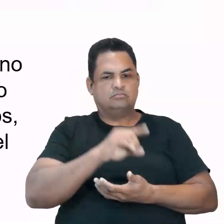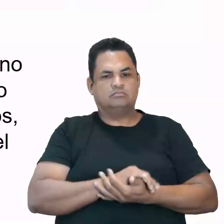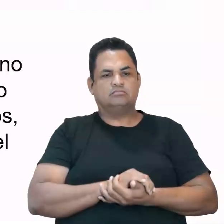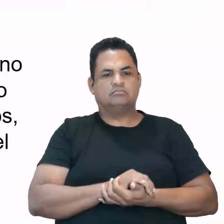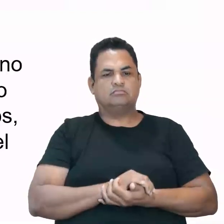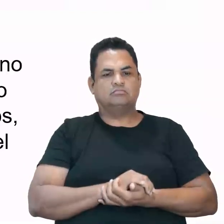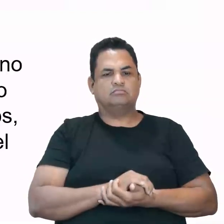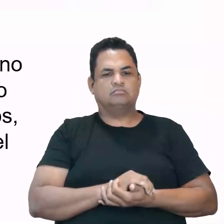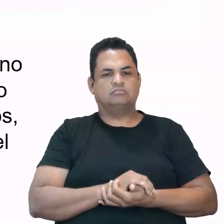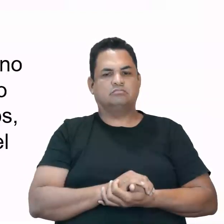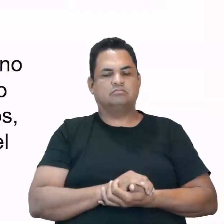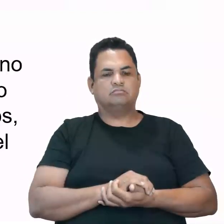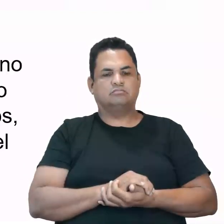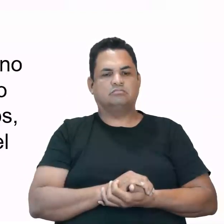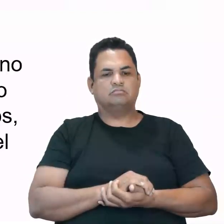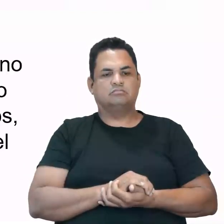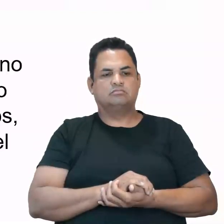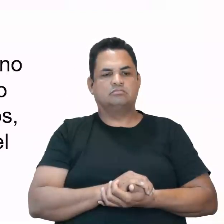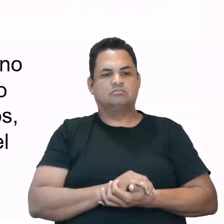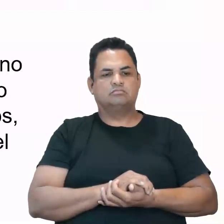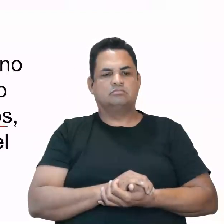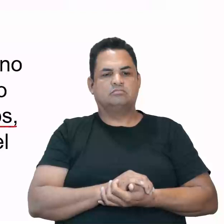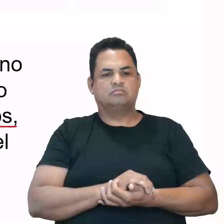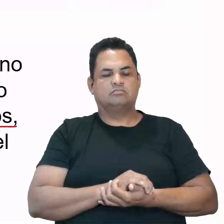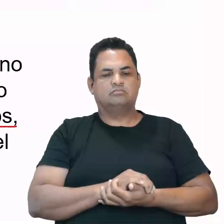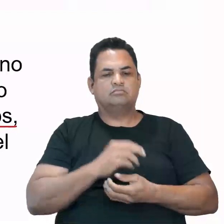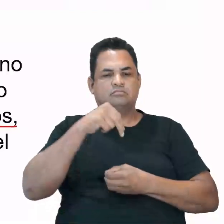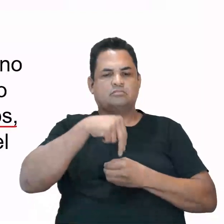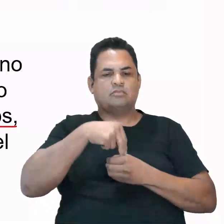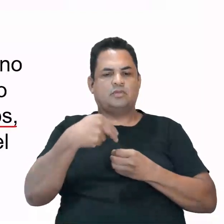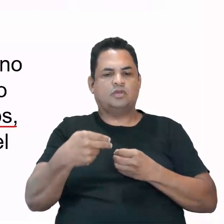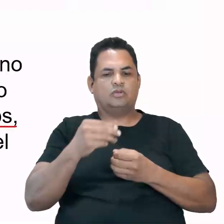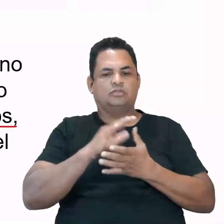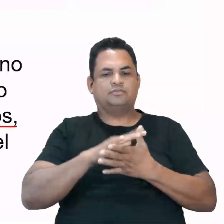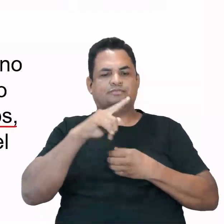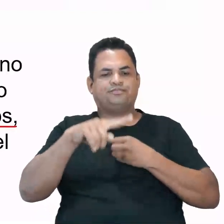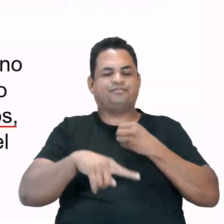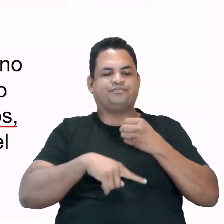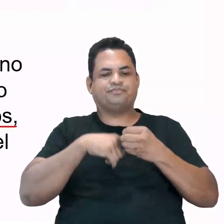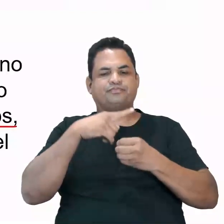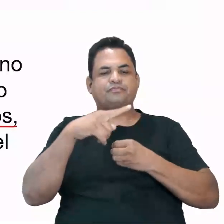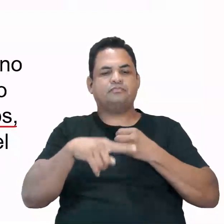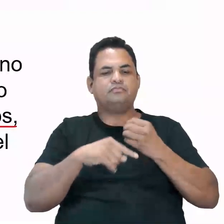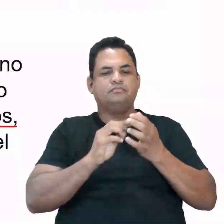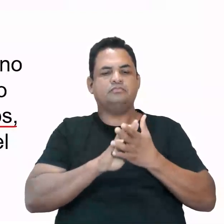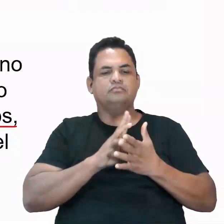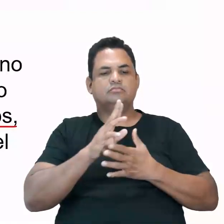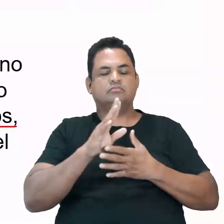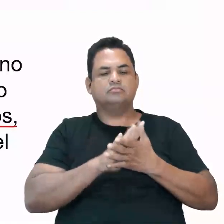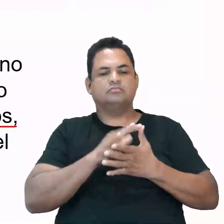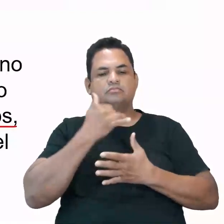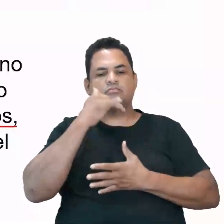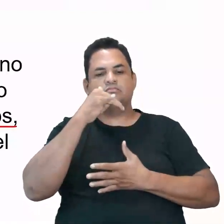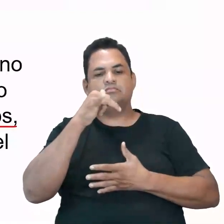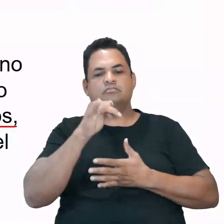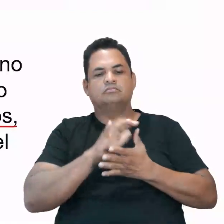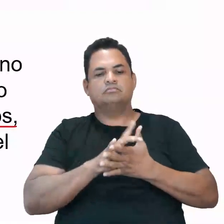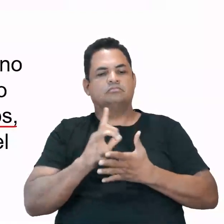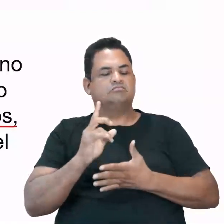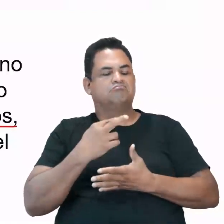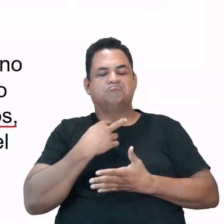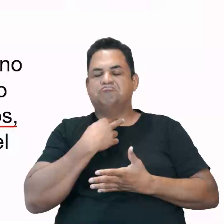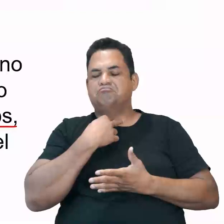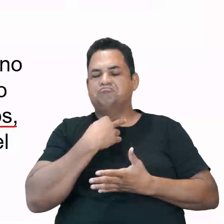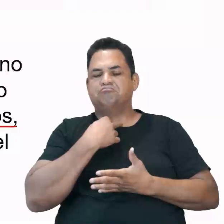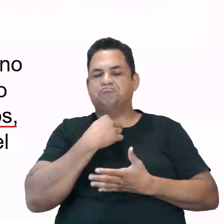Como estes estão localizados no núcleo dos átomos, por processos de eletrização, não é possível